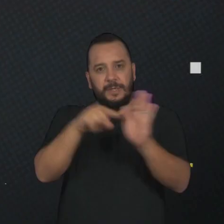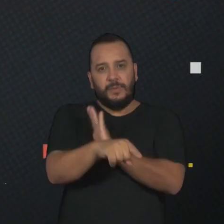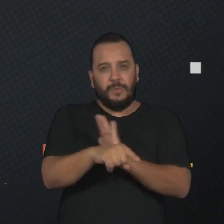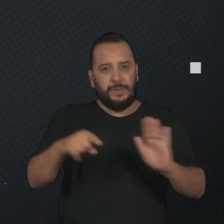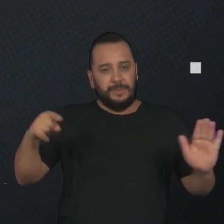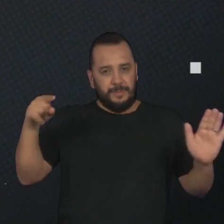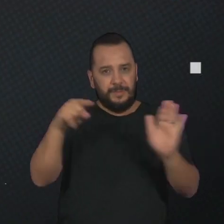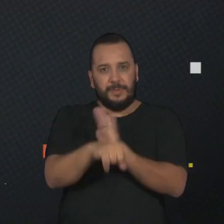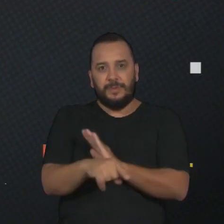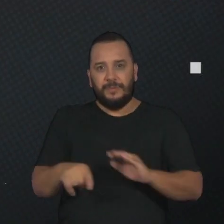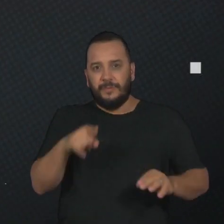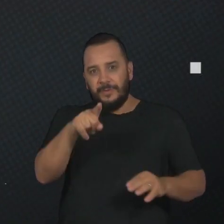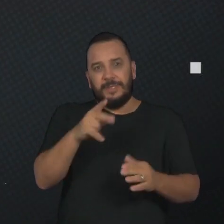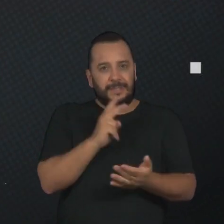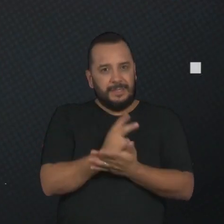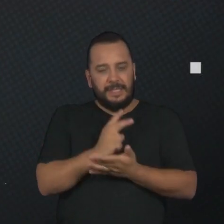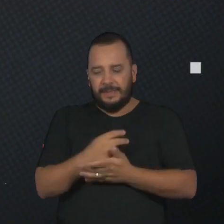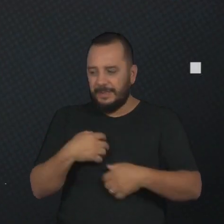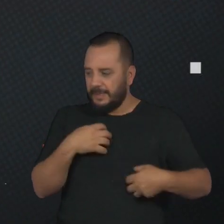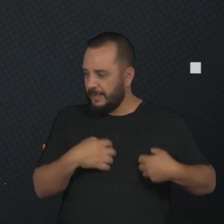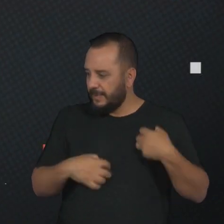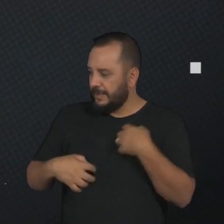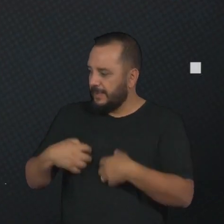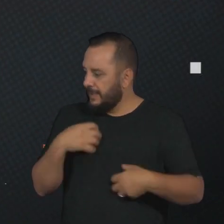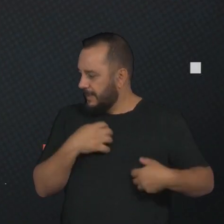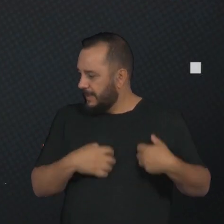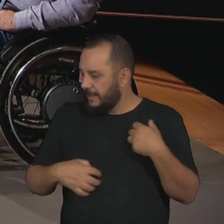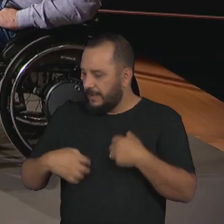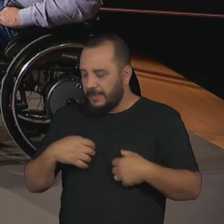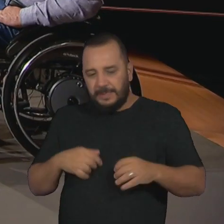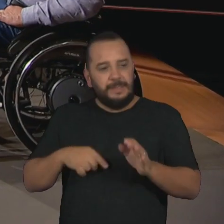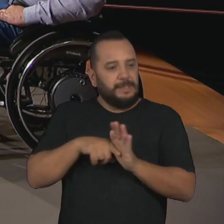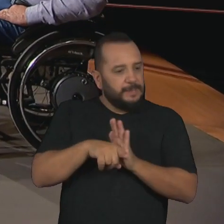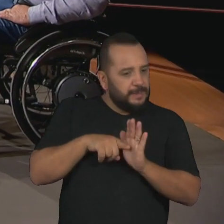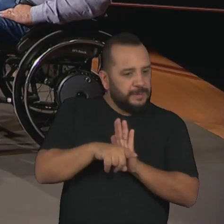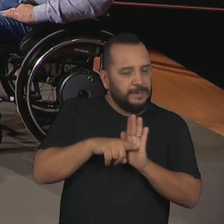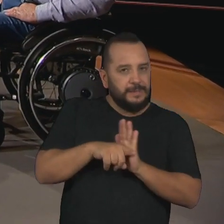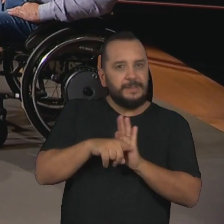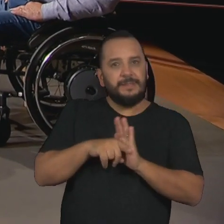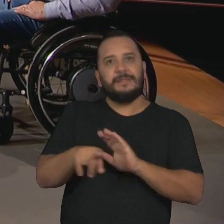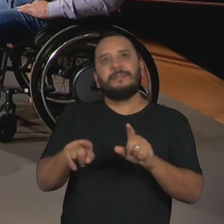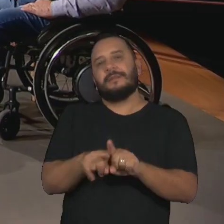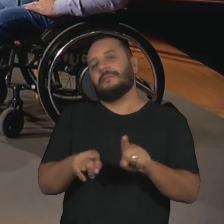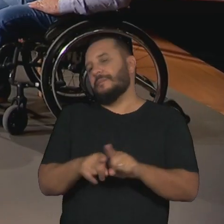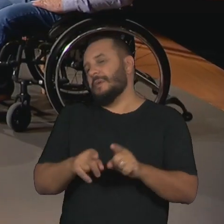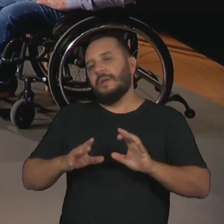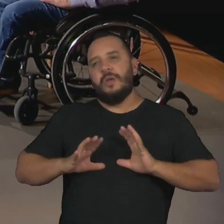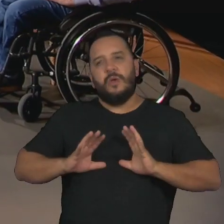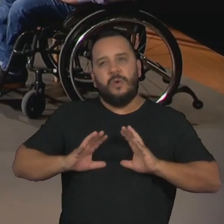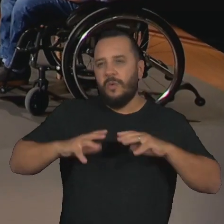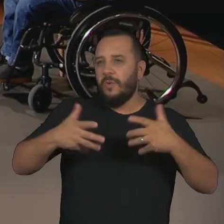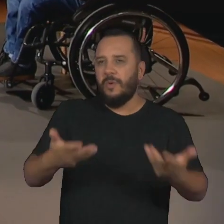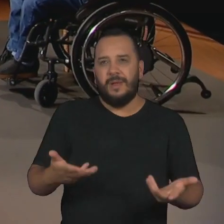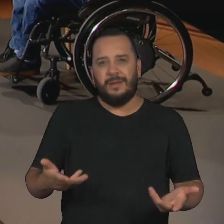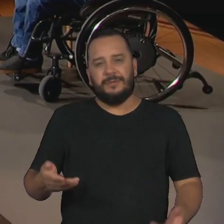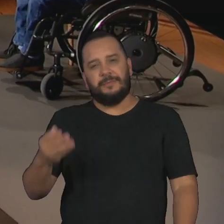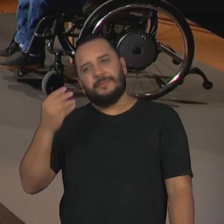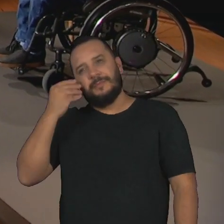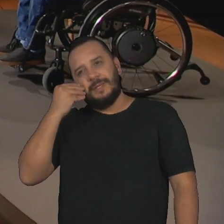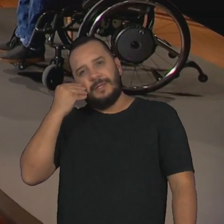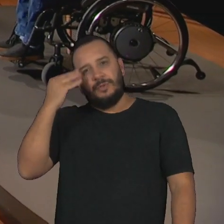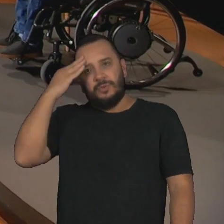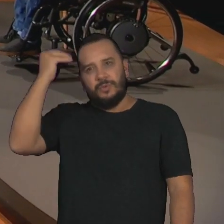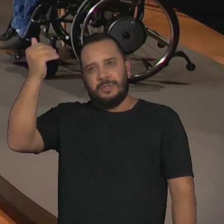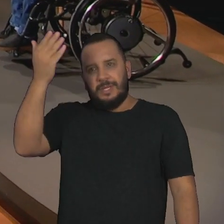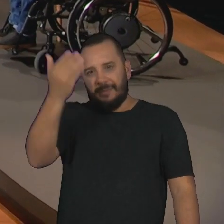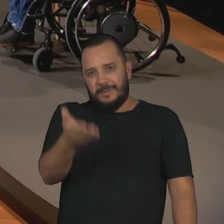a inquietação e muita coragem. Beijo, sucesso, parabéns.